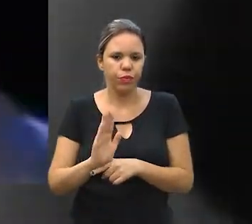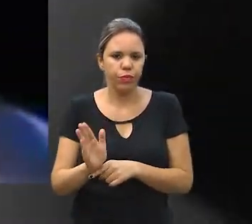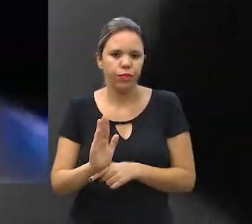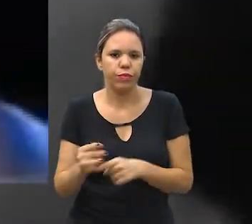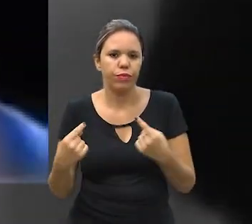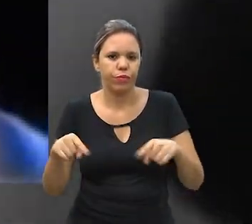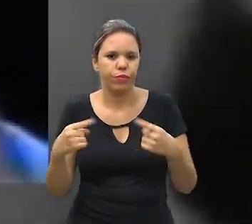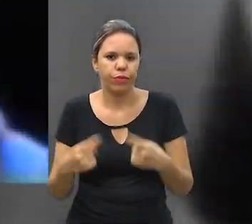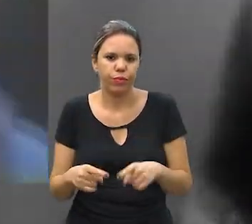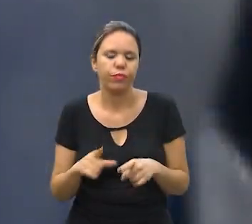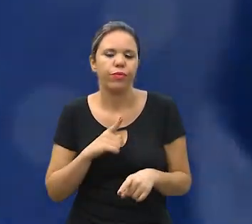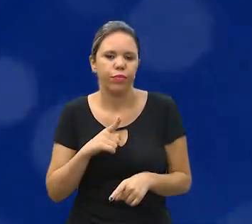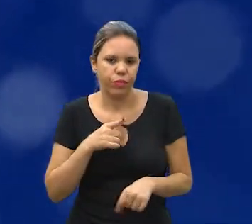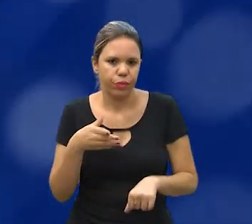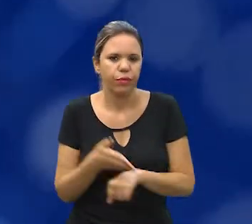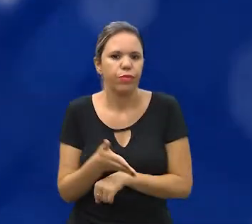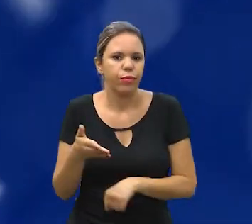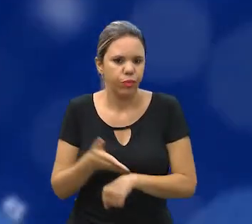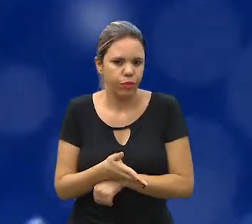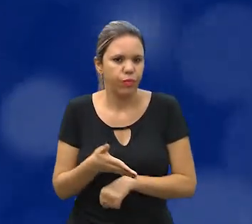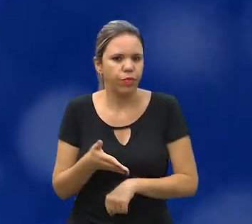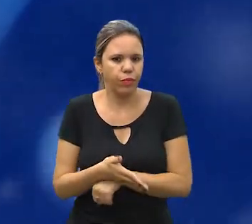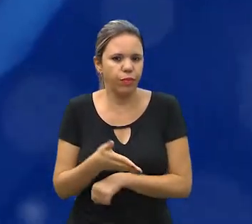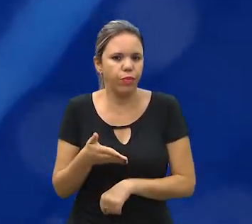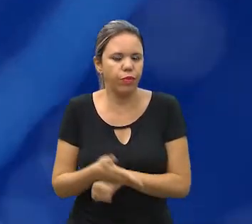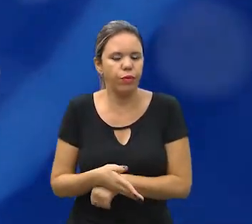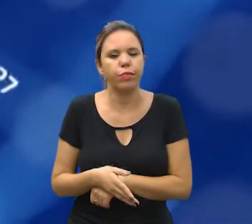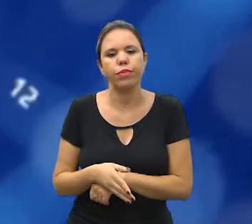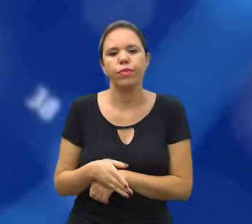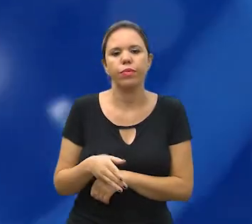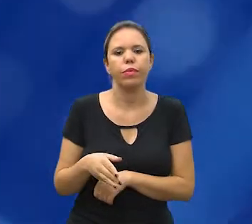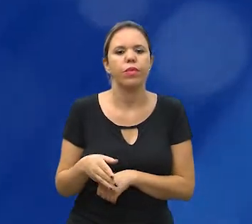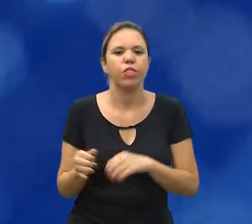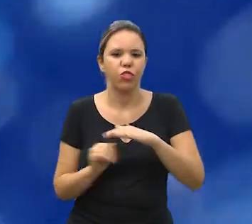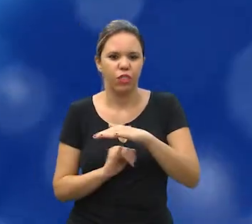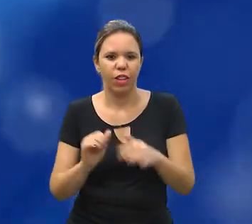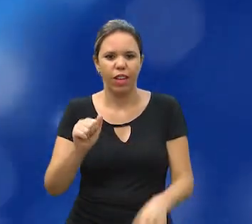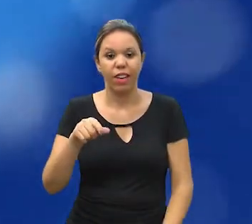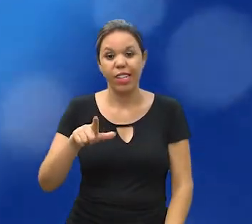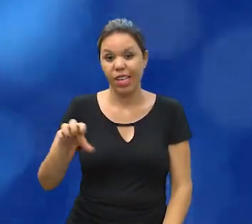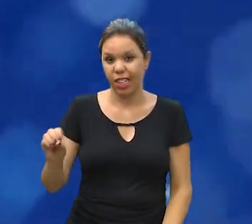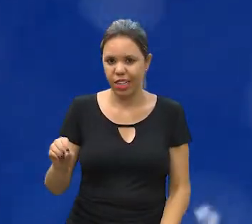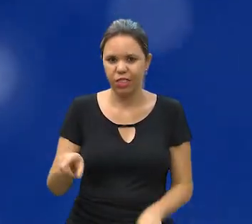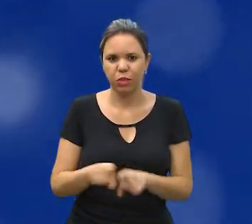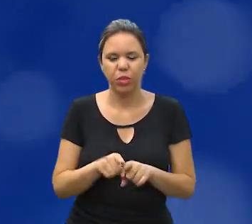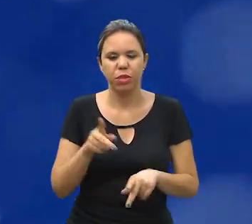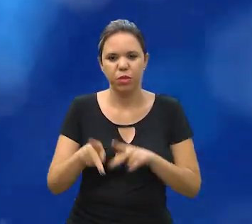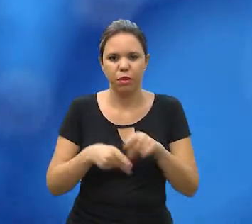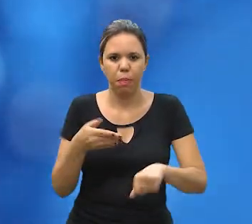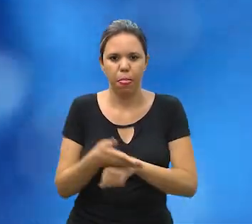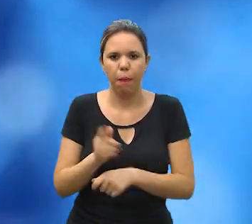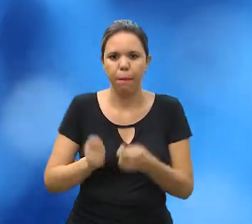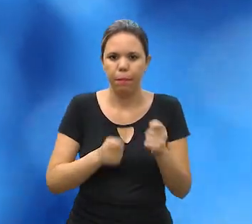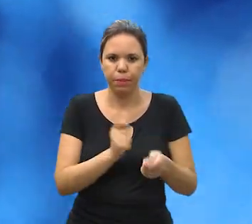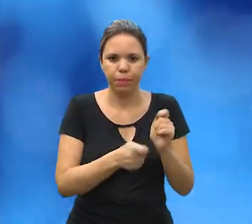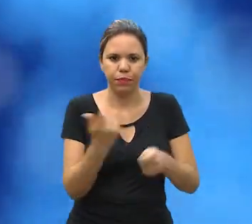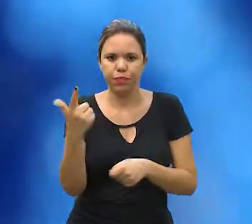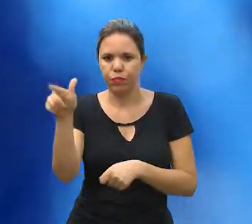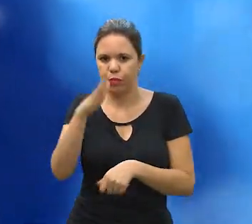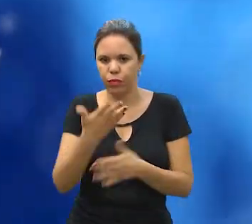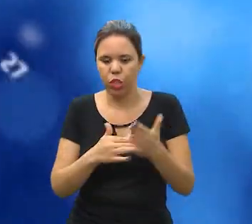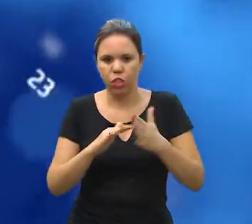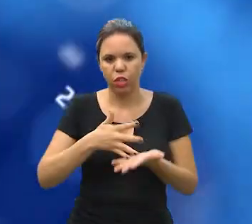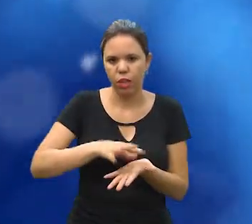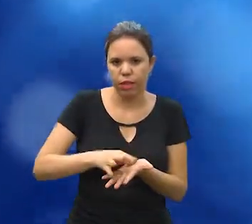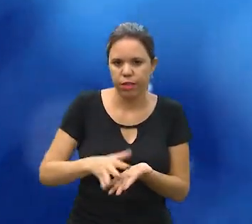da Sinfônica vai contar com a participação da Big Band do Instituto Anelo e também de integrantes de baterias de